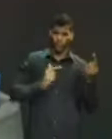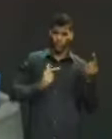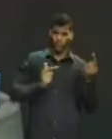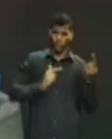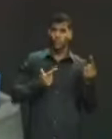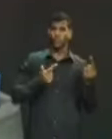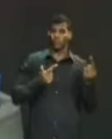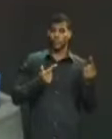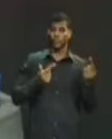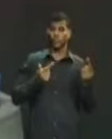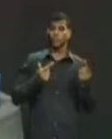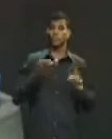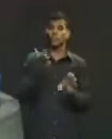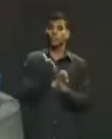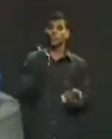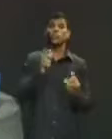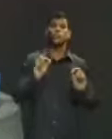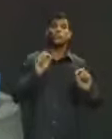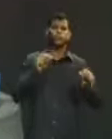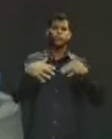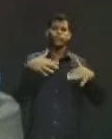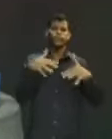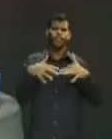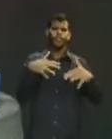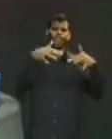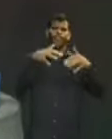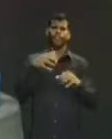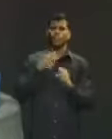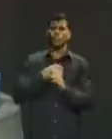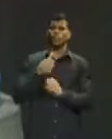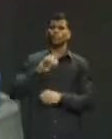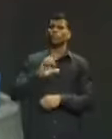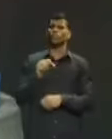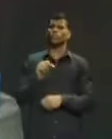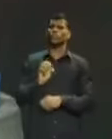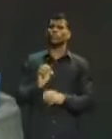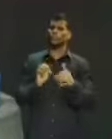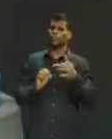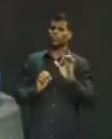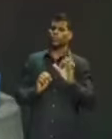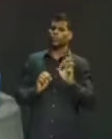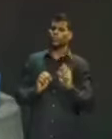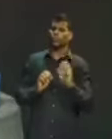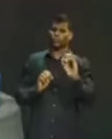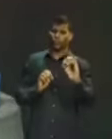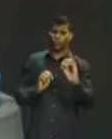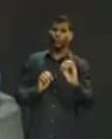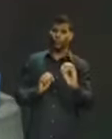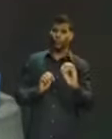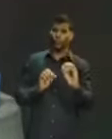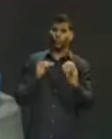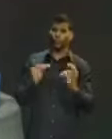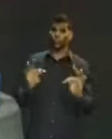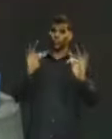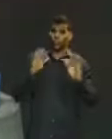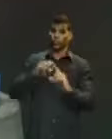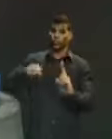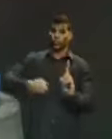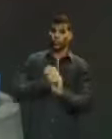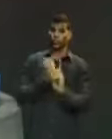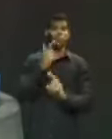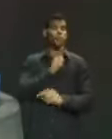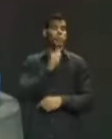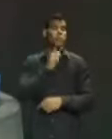razão de uma mobilização muito grande desde o final dos anos 70, mas sobretudo nos anos 80, em razão de uma tecnologia social potente, como é a